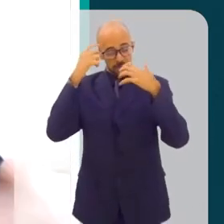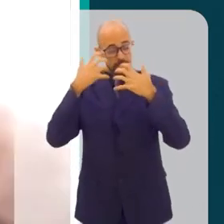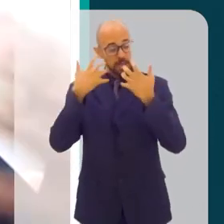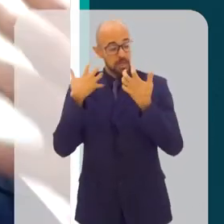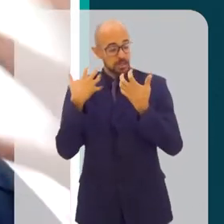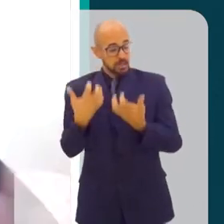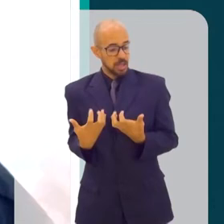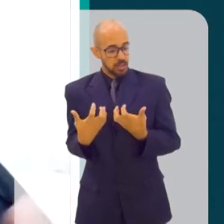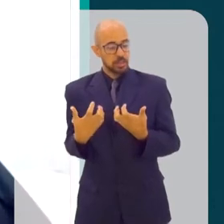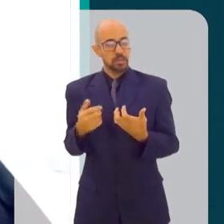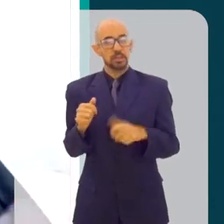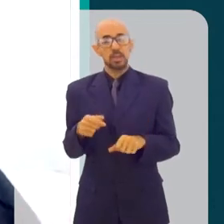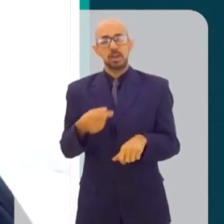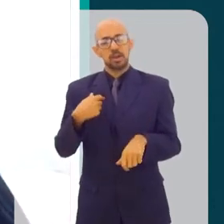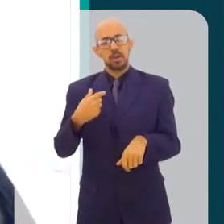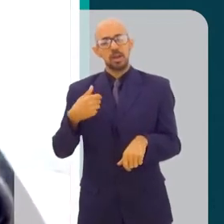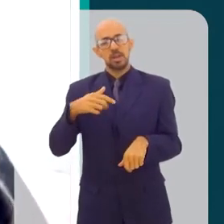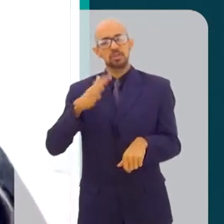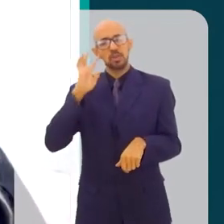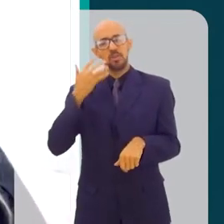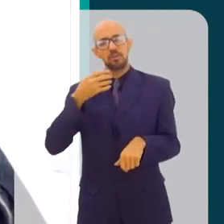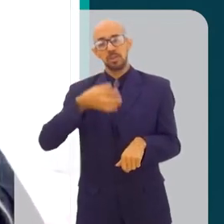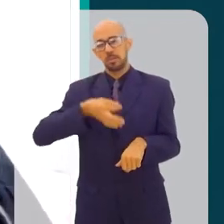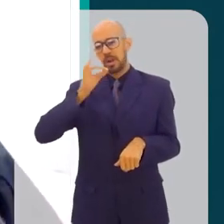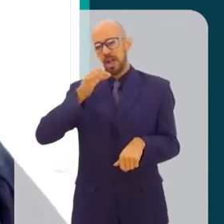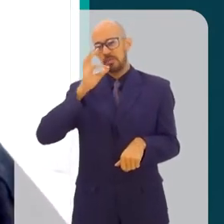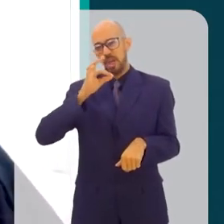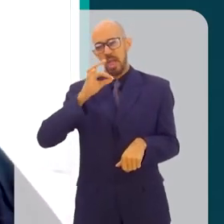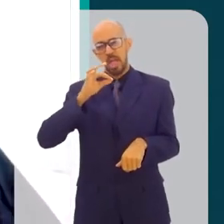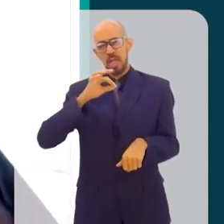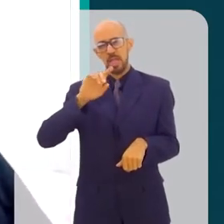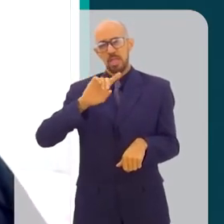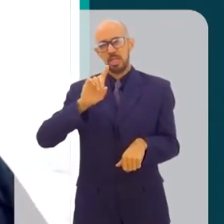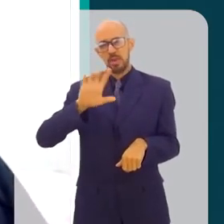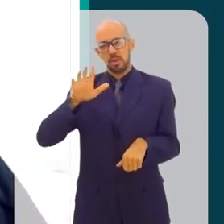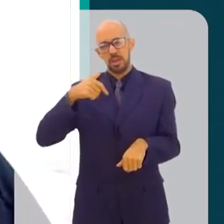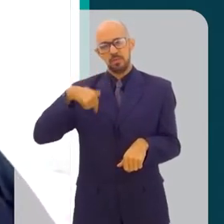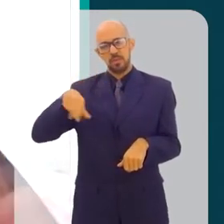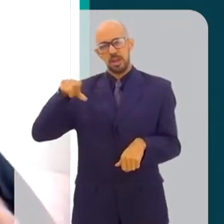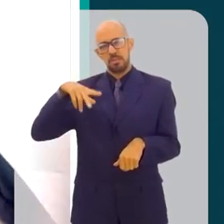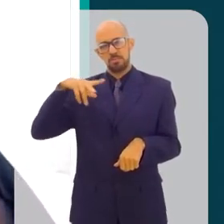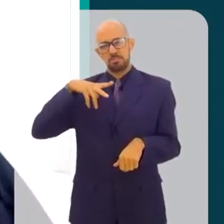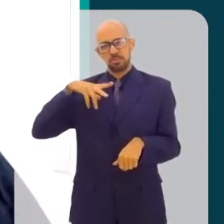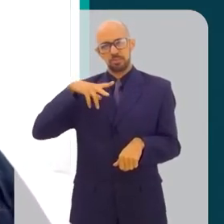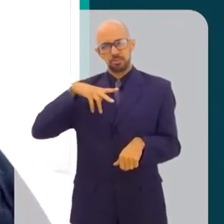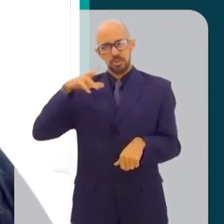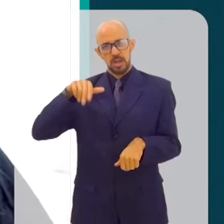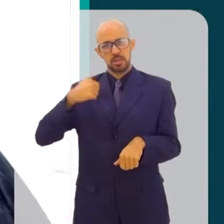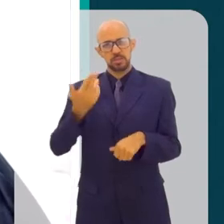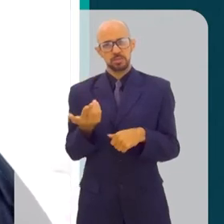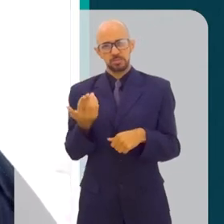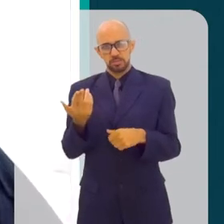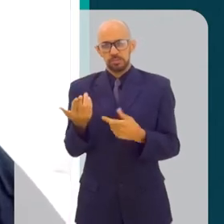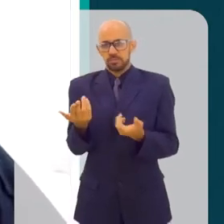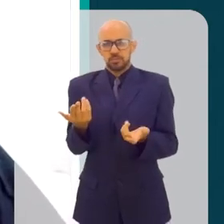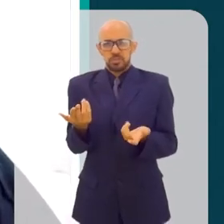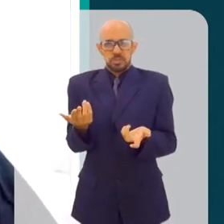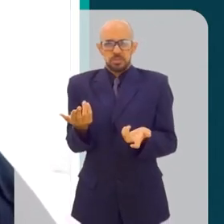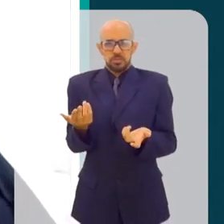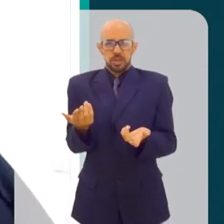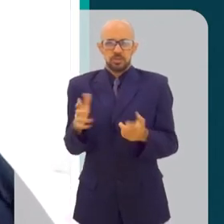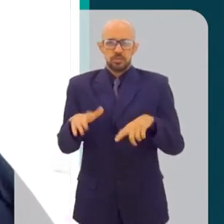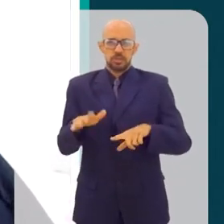tão cansada que, em vez de tomar o meu café, a pessoa vai ali na sua particularidade ali,